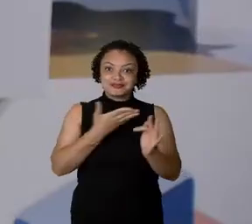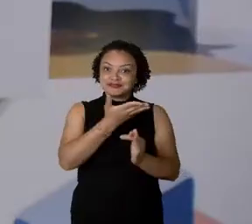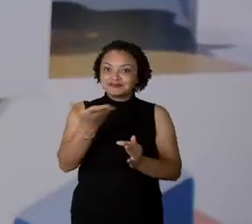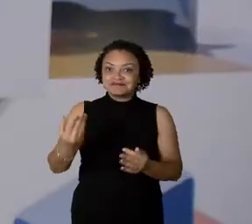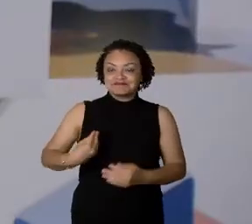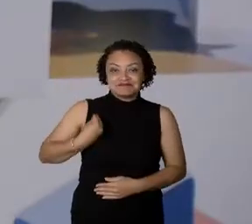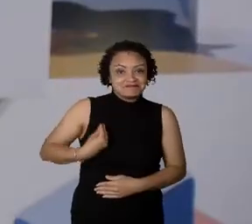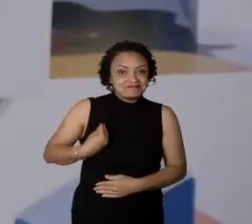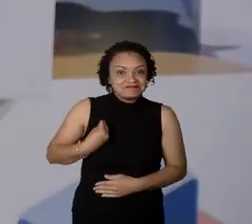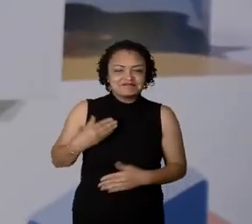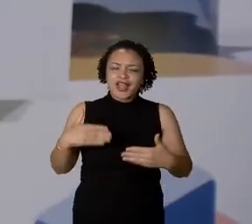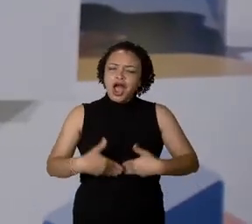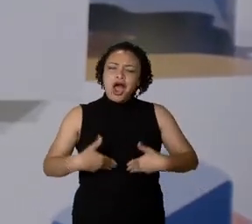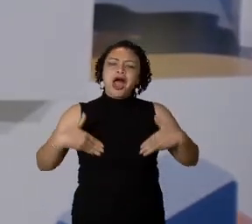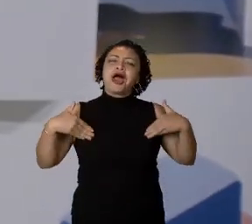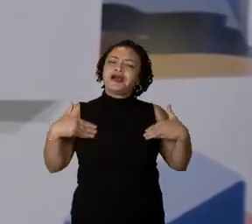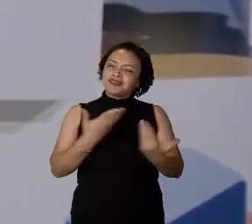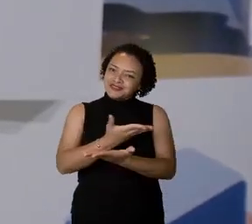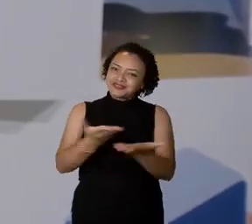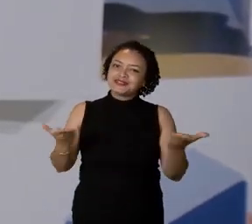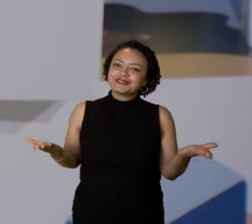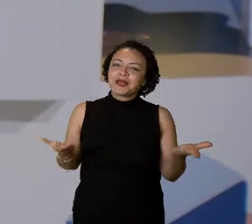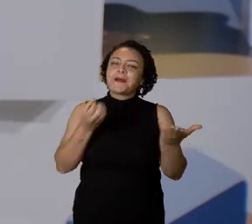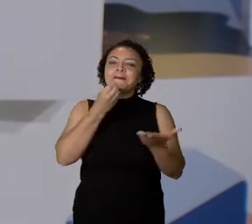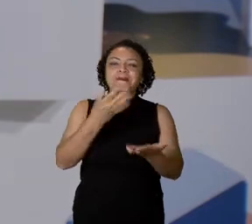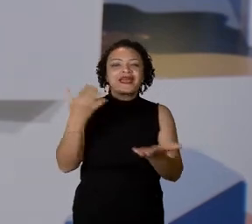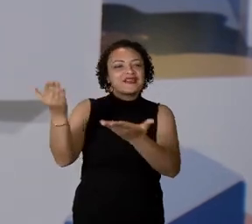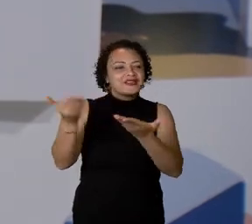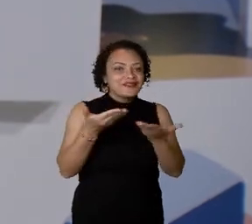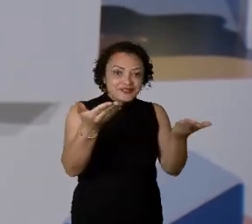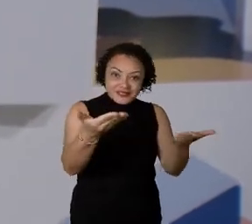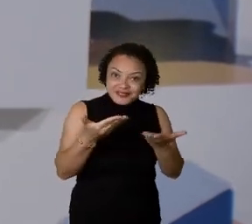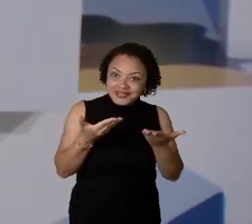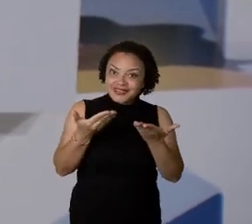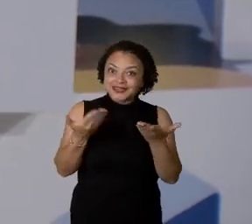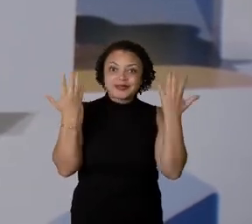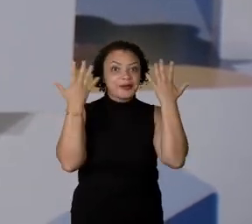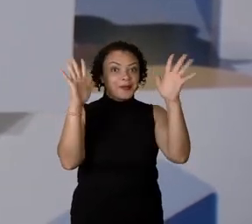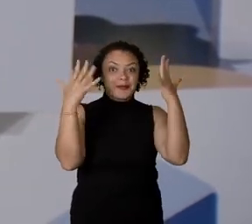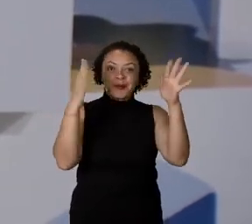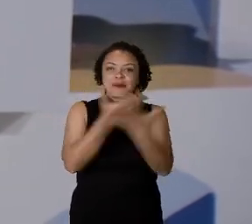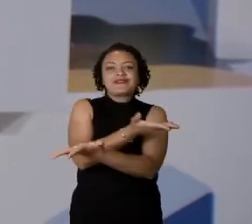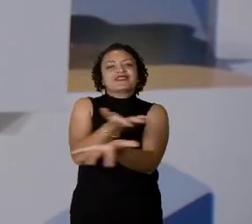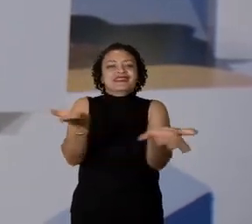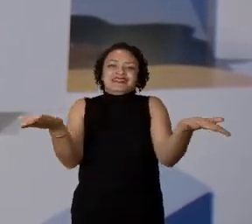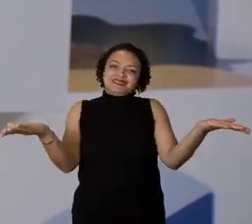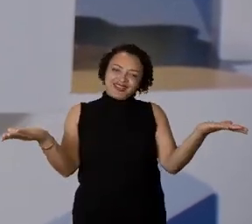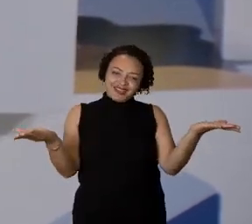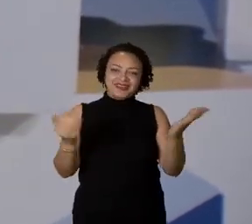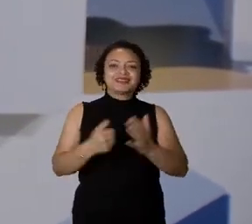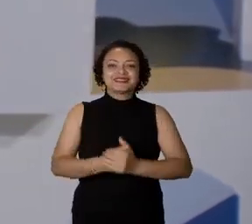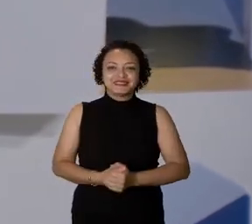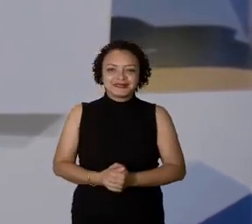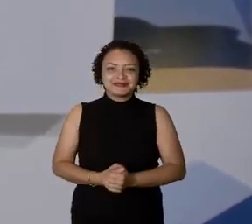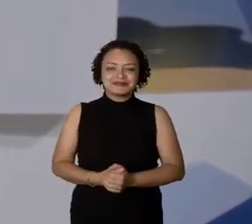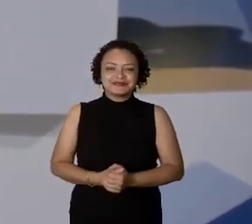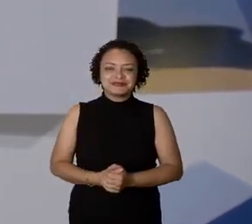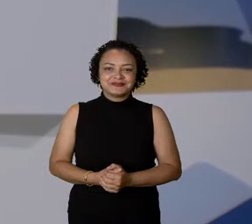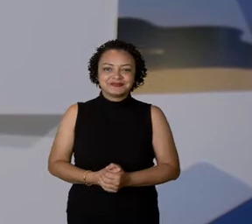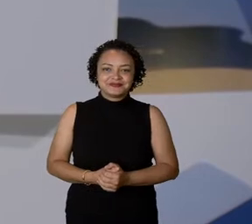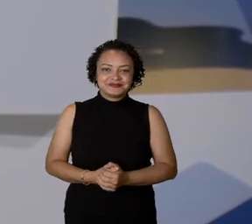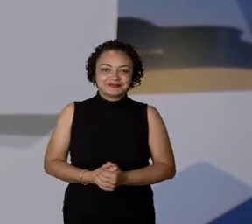tão orgulhosa de vocês. Sejam muito, muito bem-vindos. Salva de palmas para vocês!